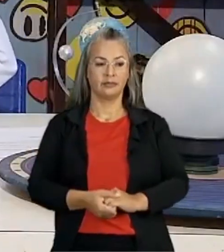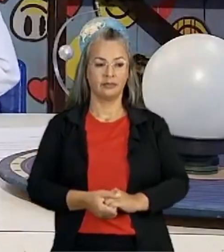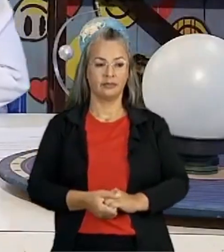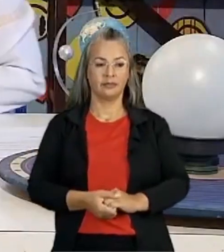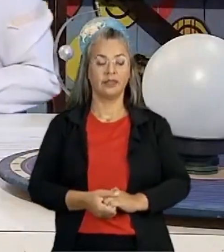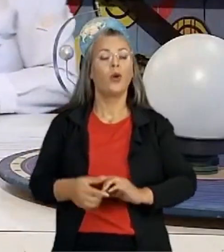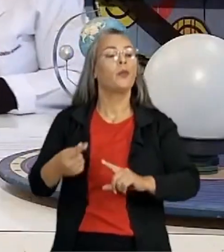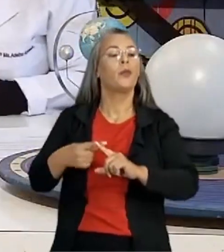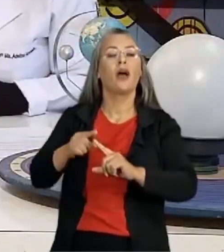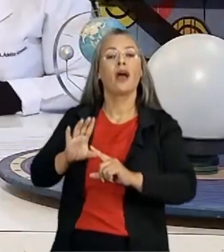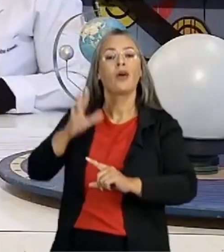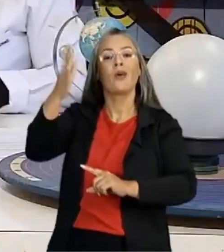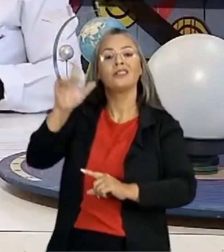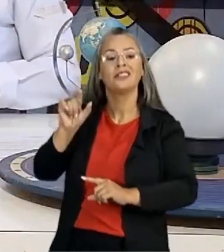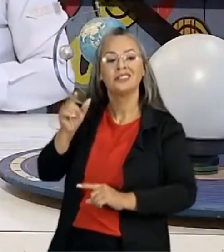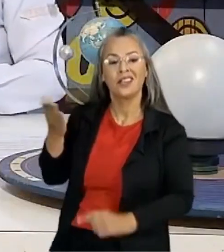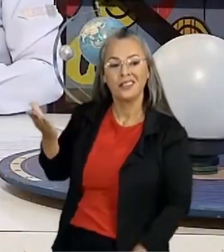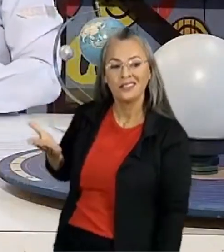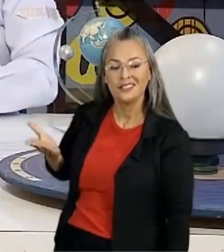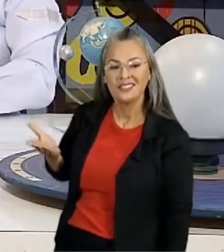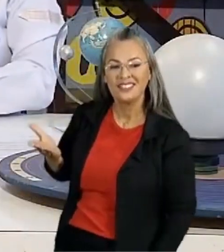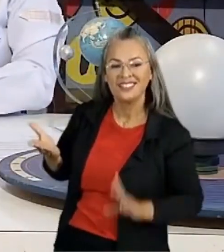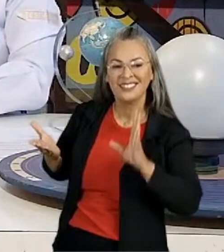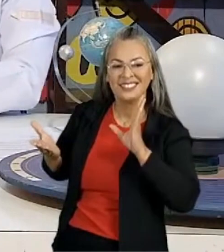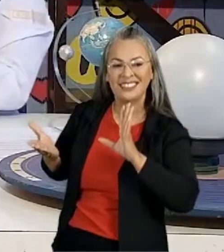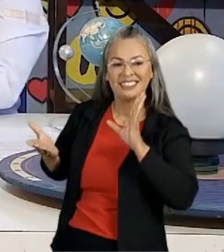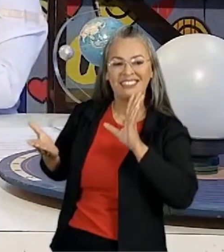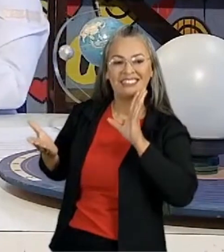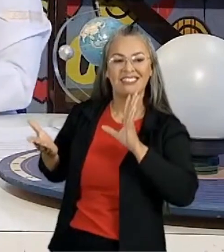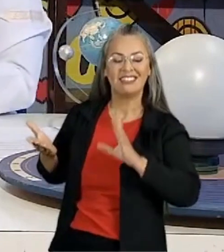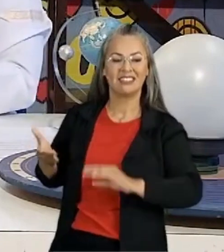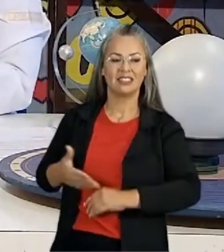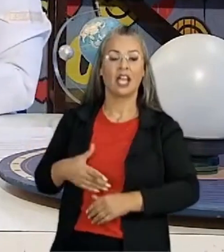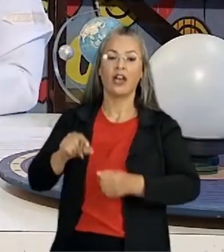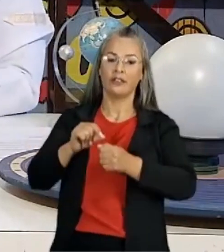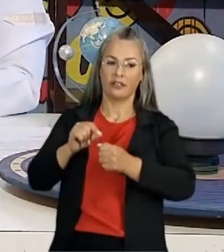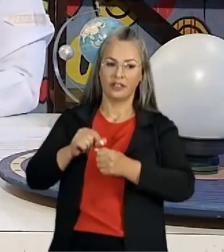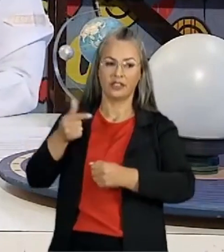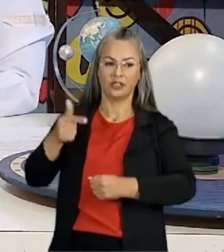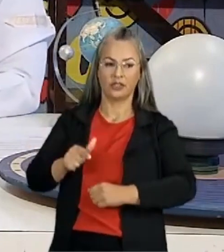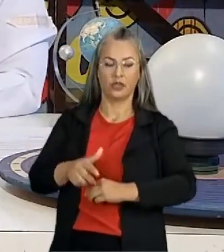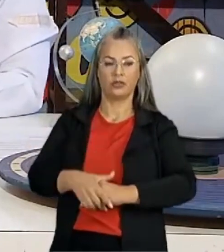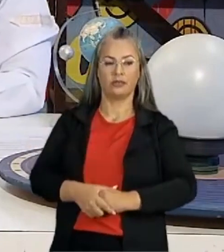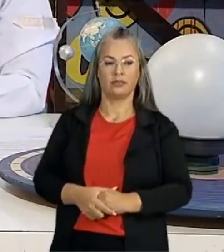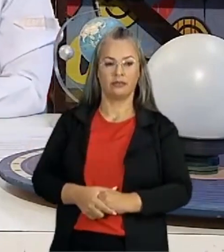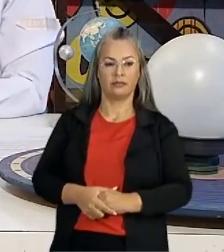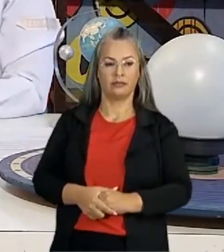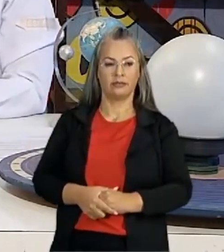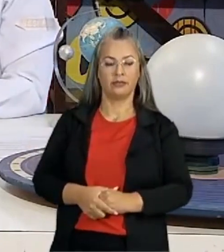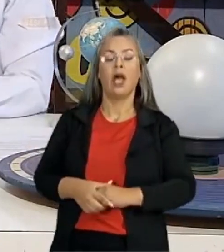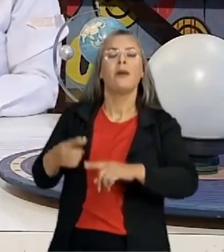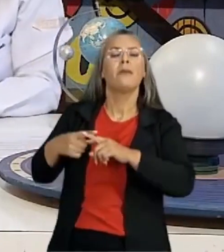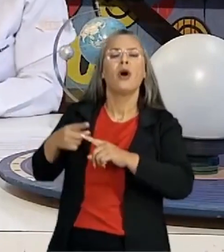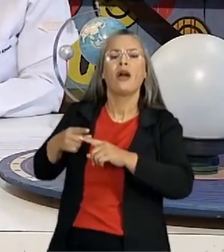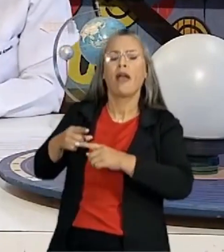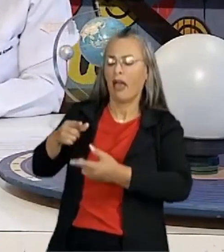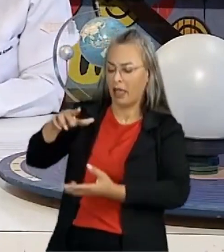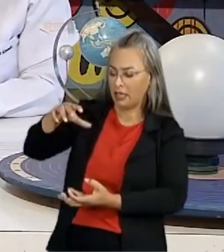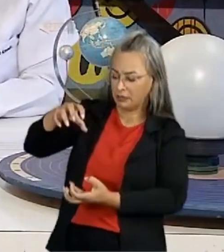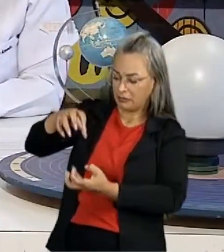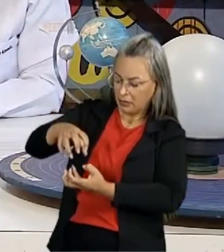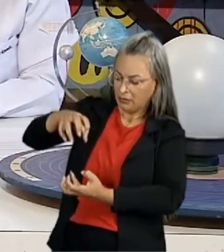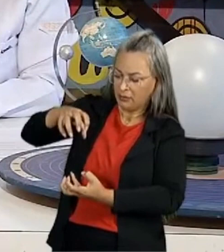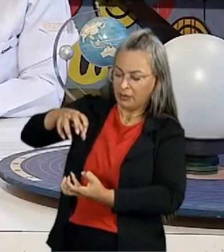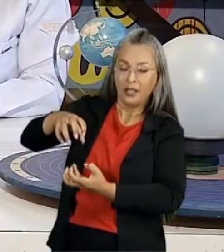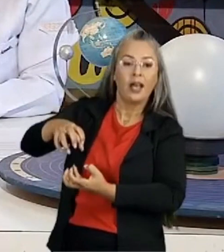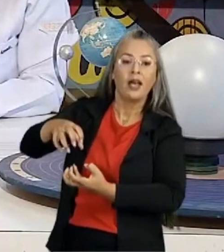O que que a gente viu aqui, pessoal? Olha que legal. Agora, peraí, deixa eu fazer mais uma outra coisa. Por que flutuou? Vai lá. Porque os polos